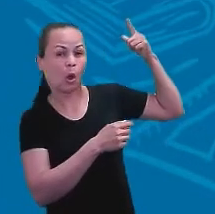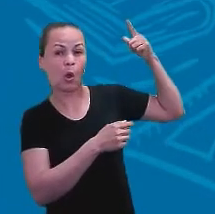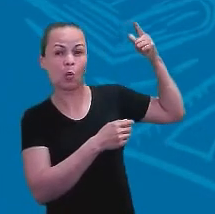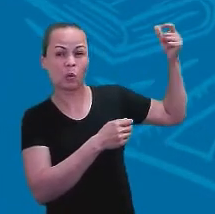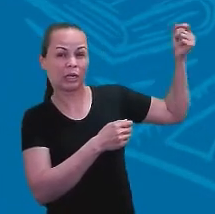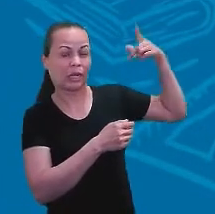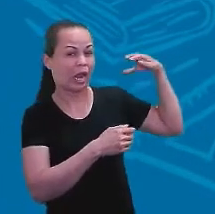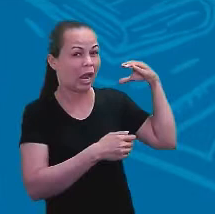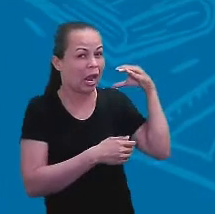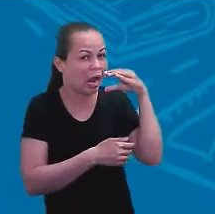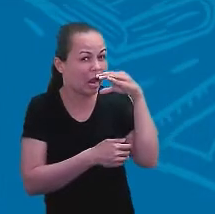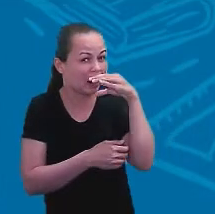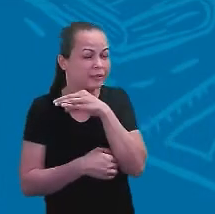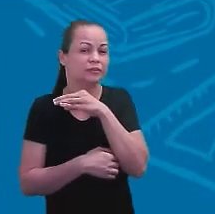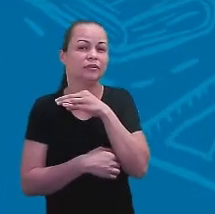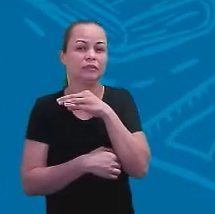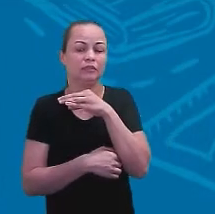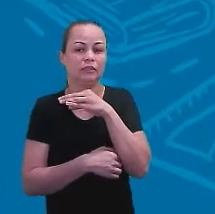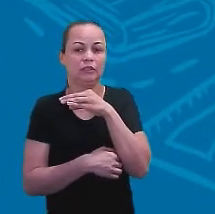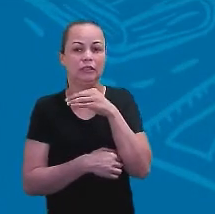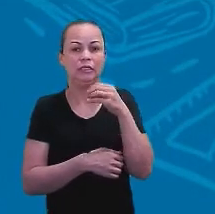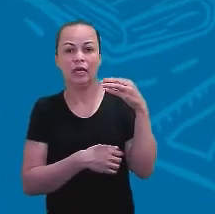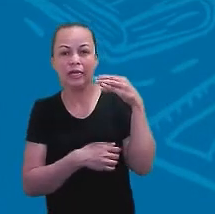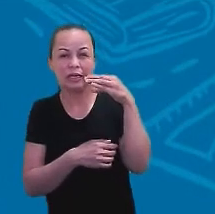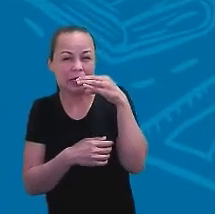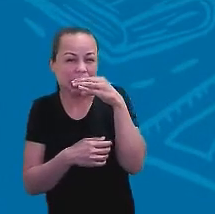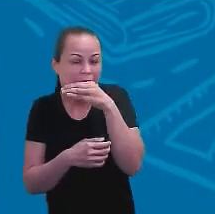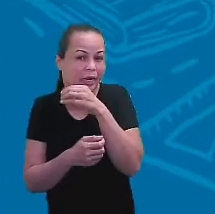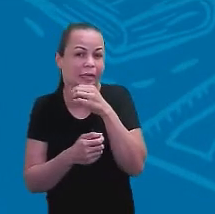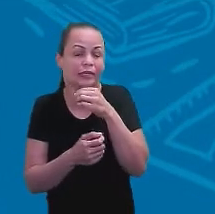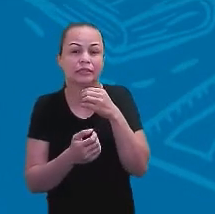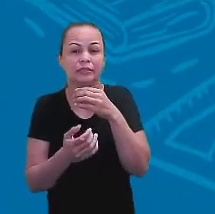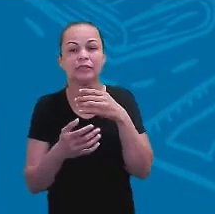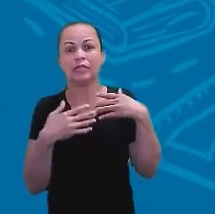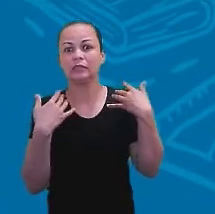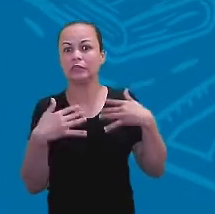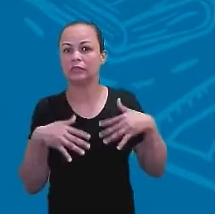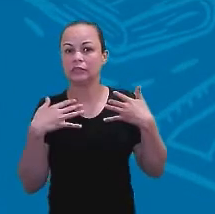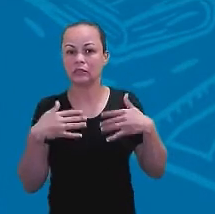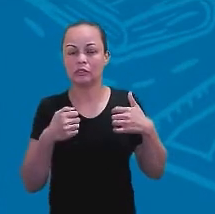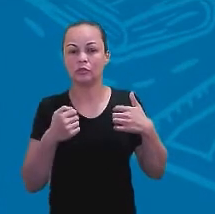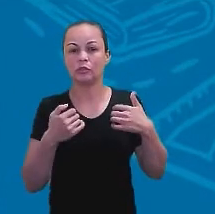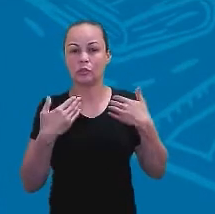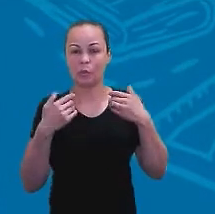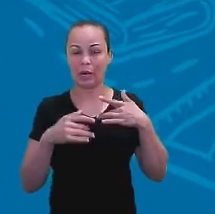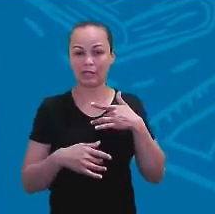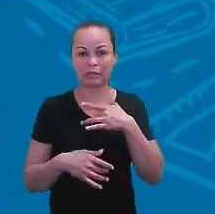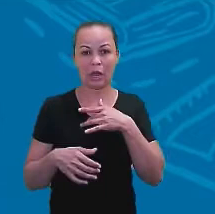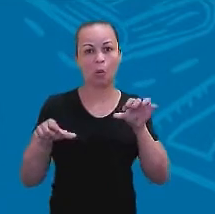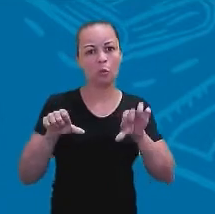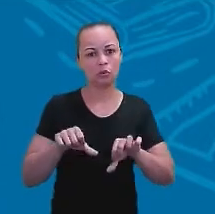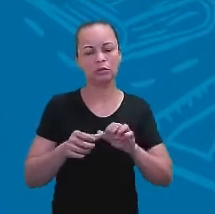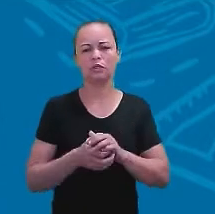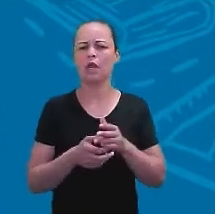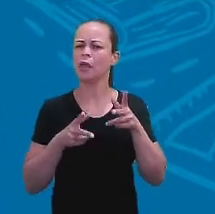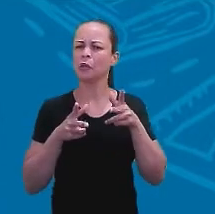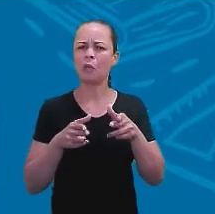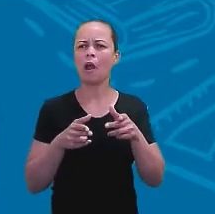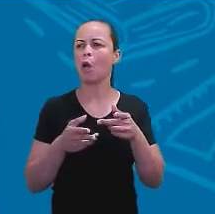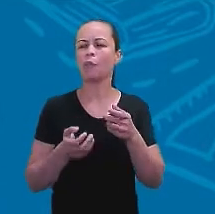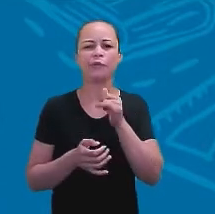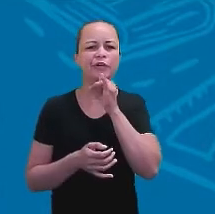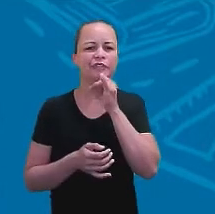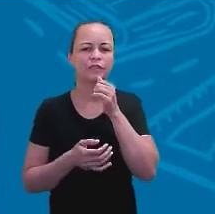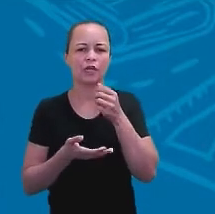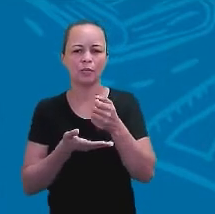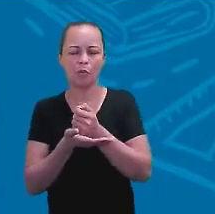substância, aquele alimento ou aquele remédio, ele acaba se tornando um veneno. E não obstante, é com a iluminação solar. A gente tem que